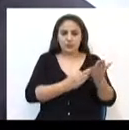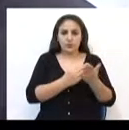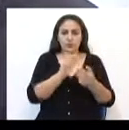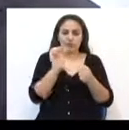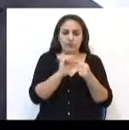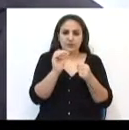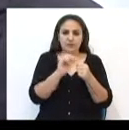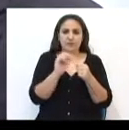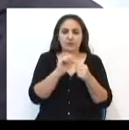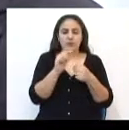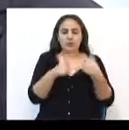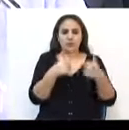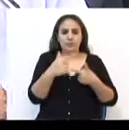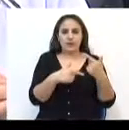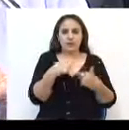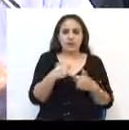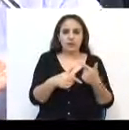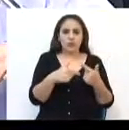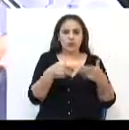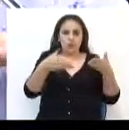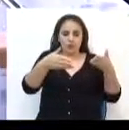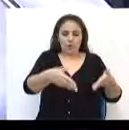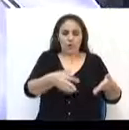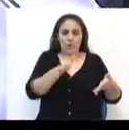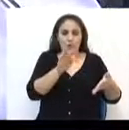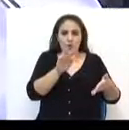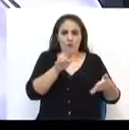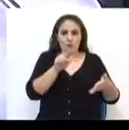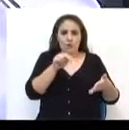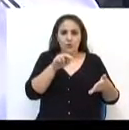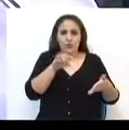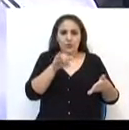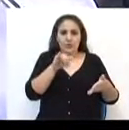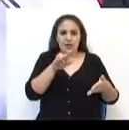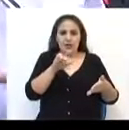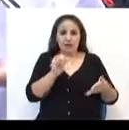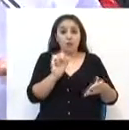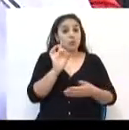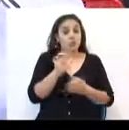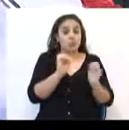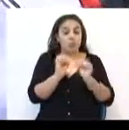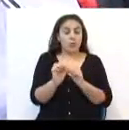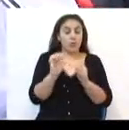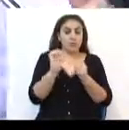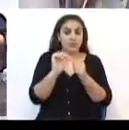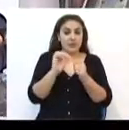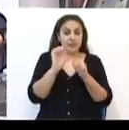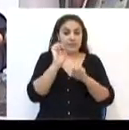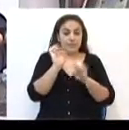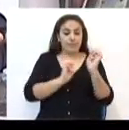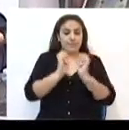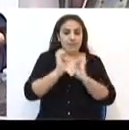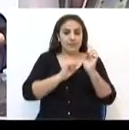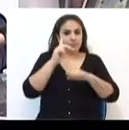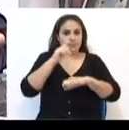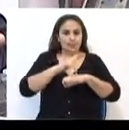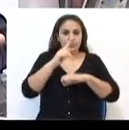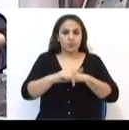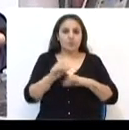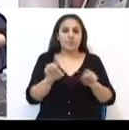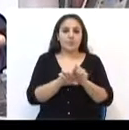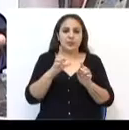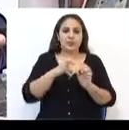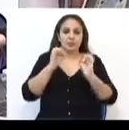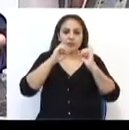a realização do serviço funerário só poderá ser feita por empresas com sede em Passo Fundo. A matéria também